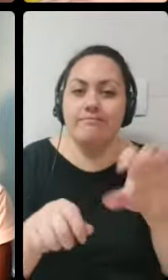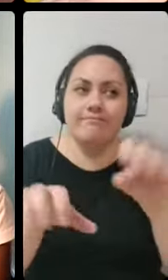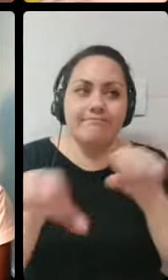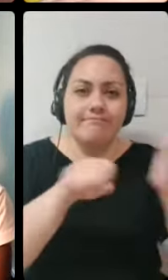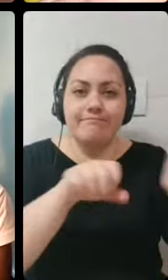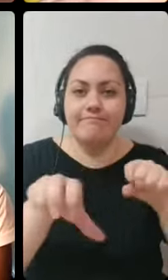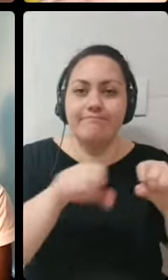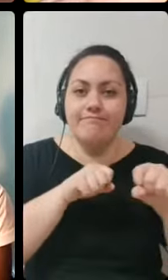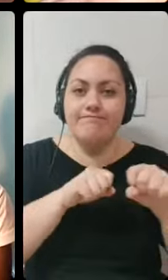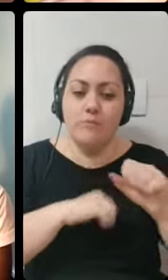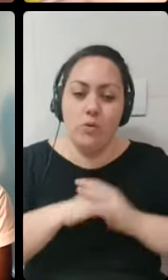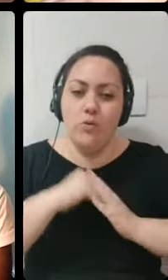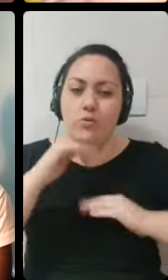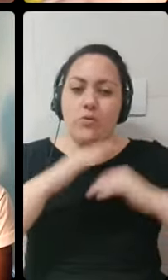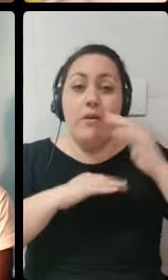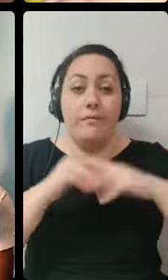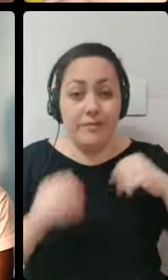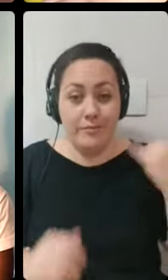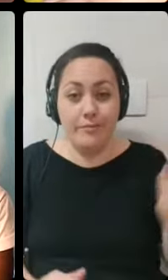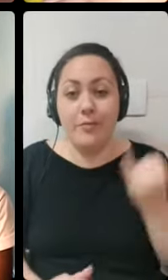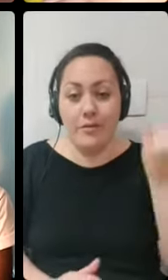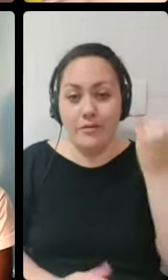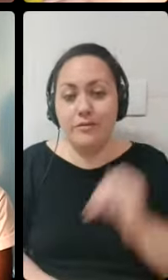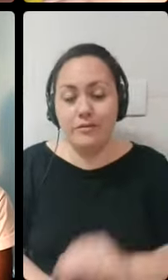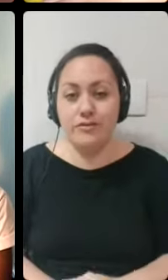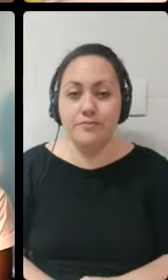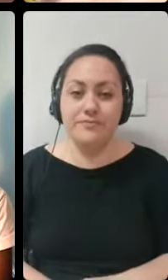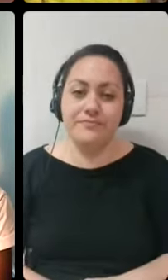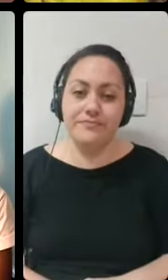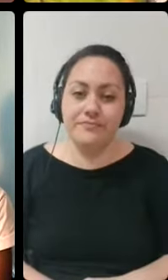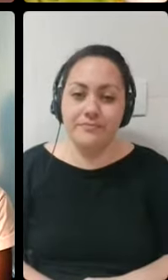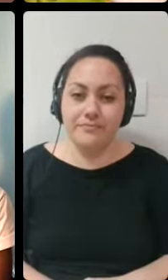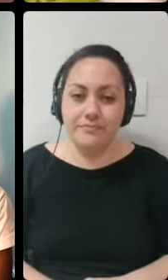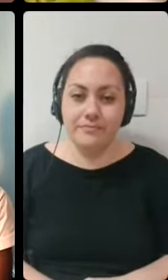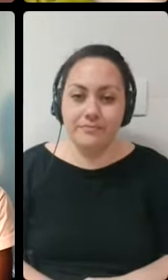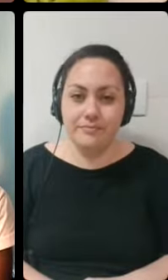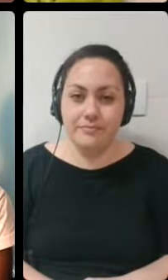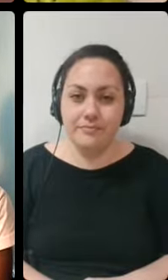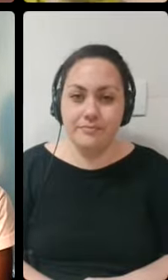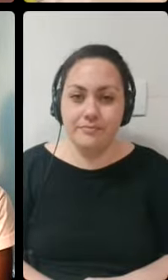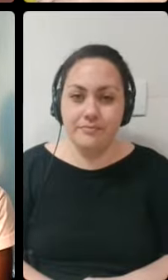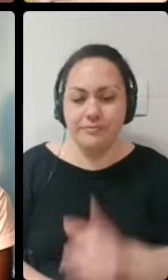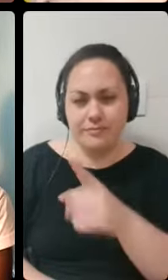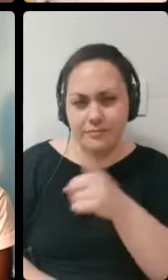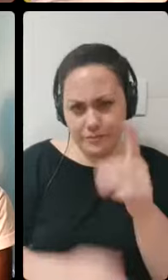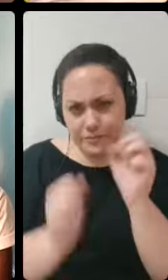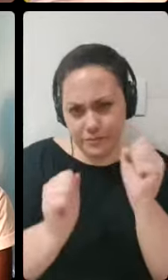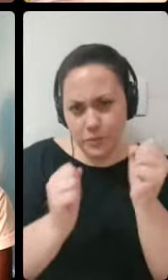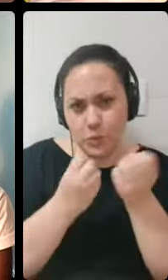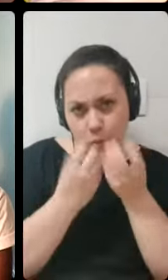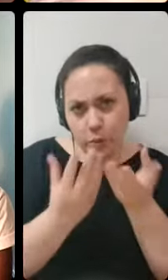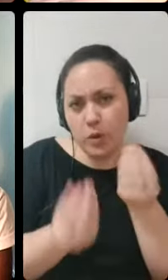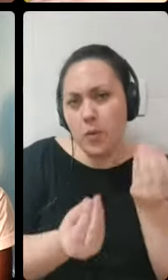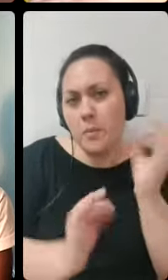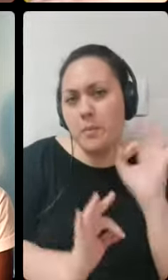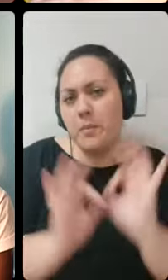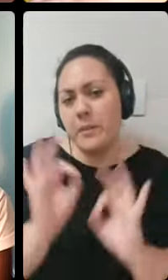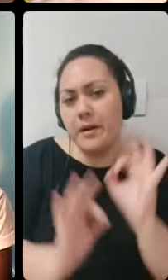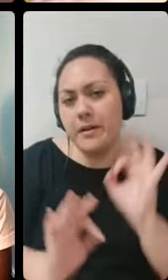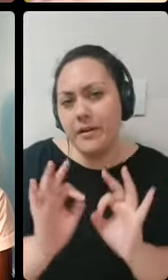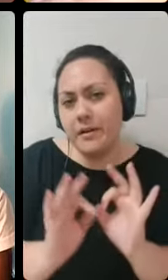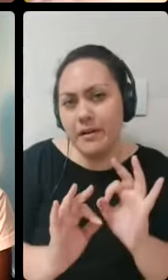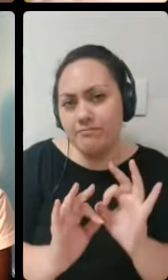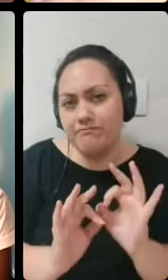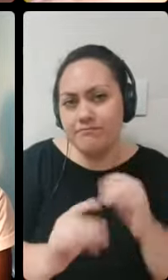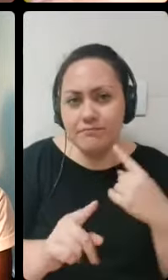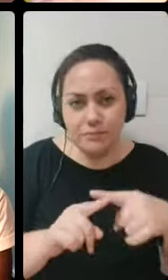E eu acredito que vocês poderiam falar um pouquinho da preparação que o projeto, né, embora vocês vão